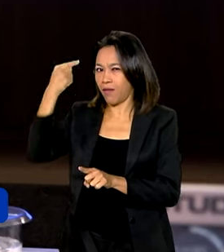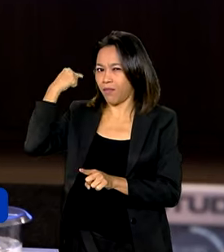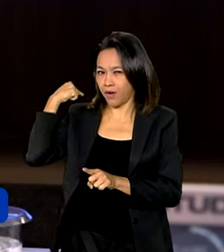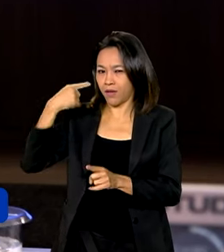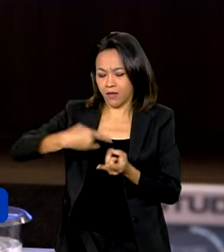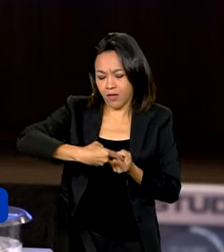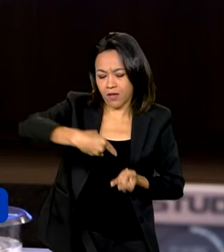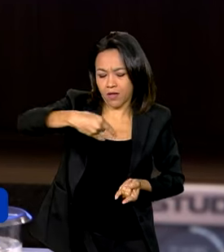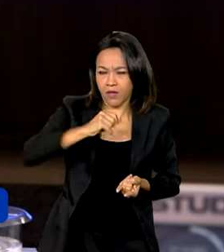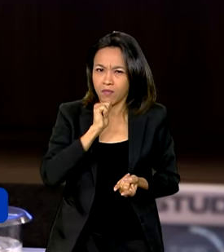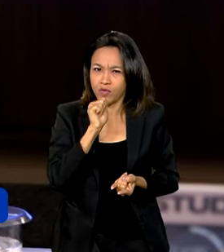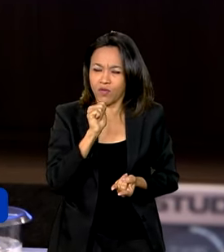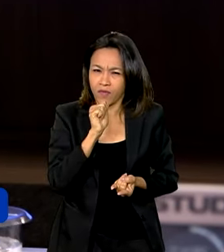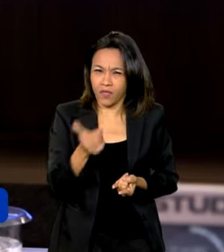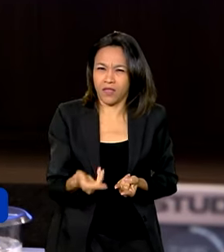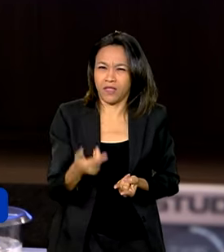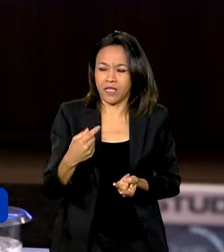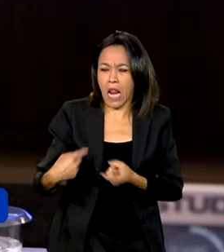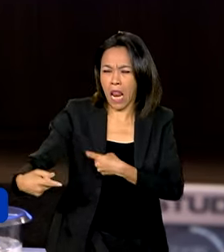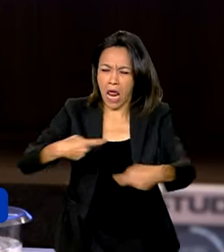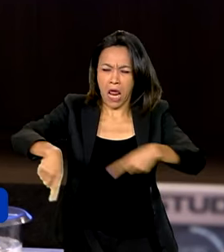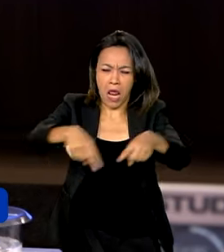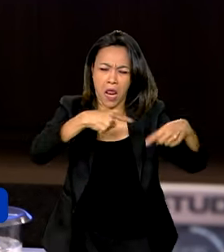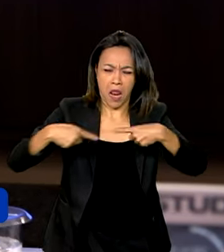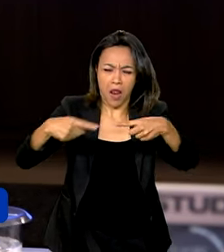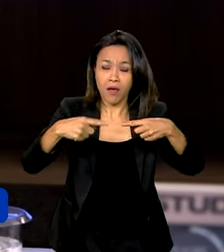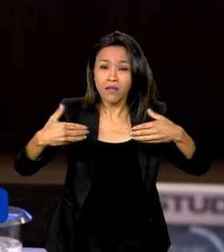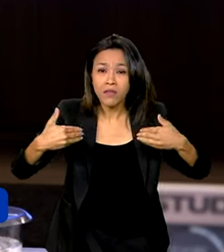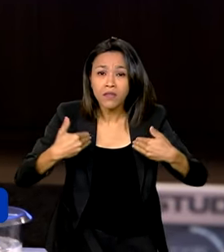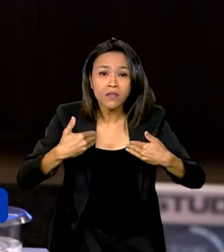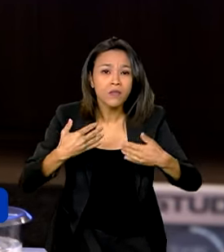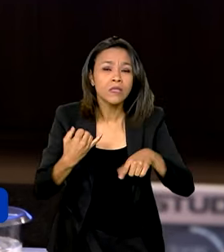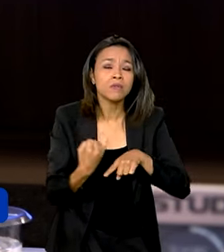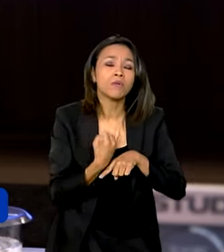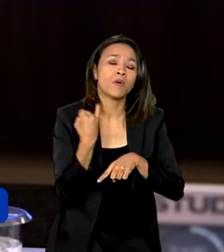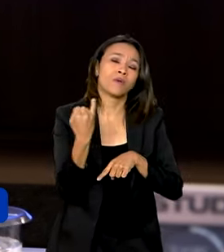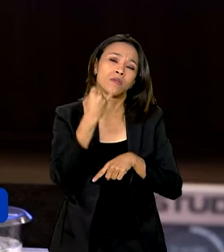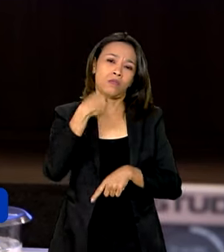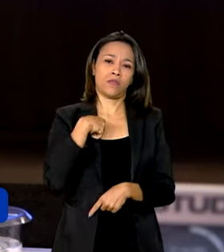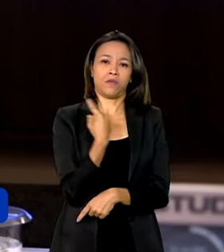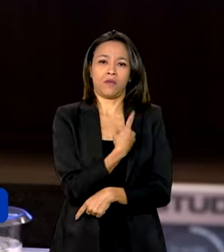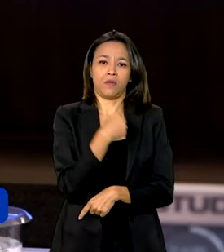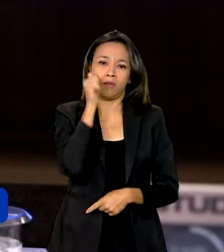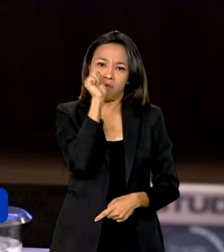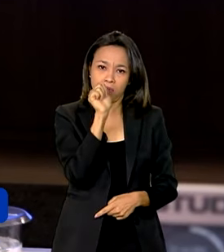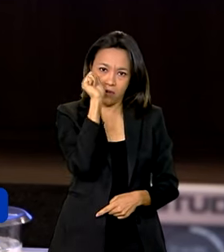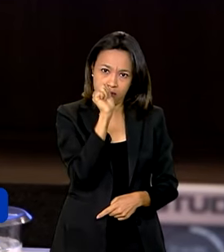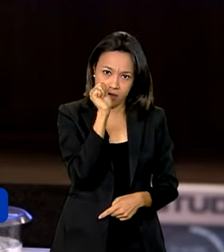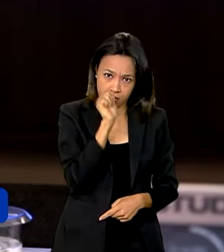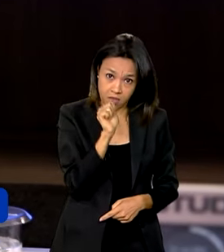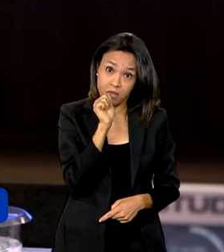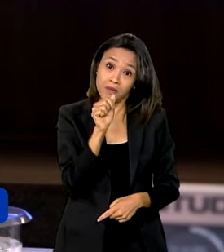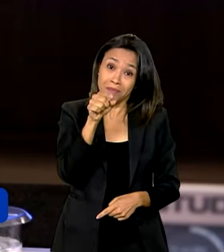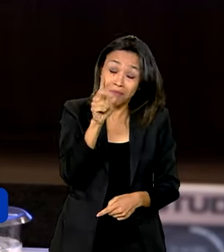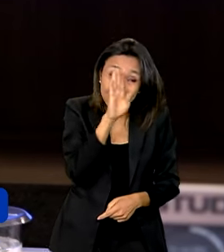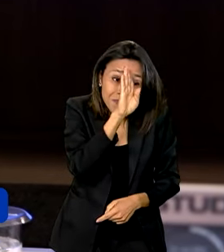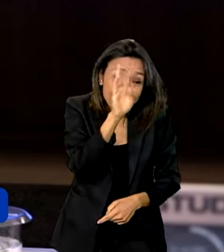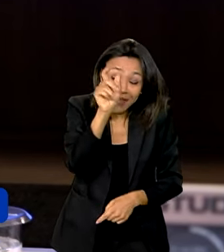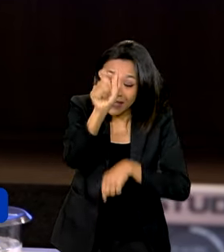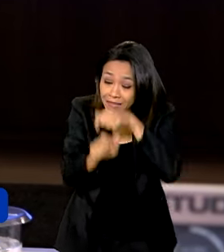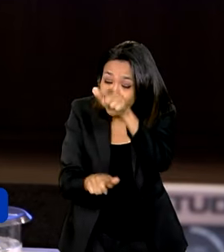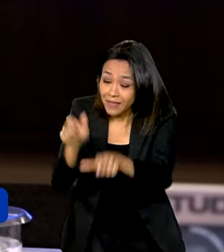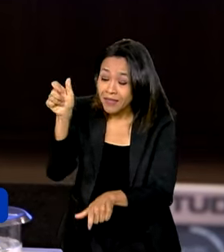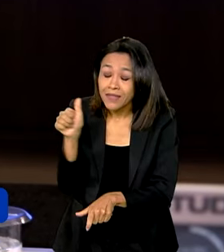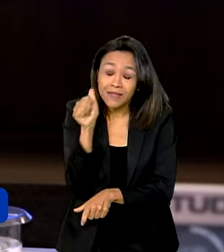absorventes higiênicos e o quanto isso é importante para nós mulheres eh para as meninas também